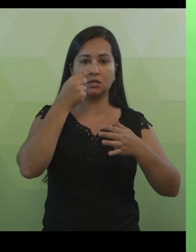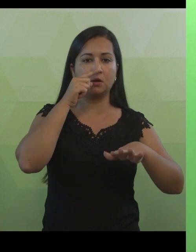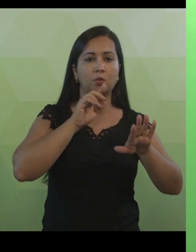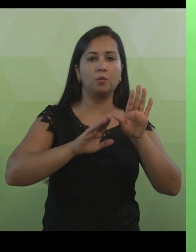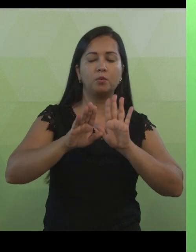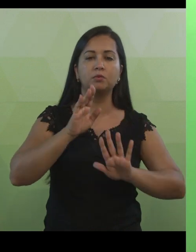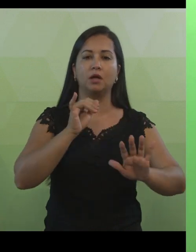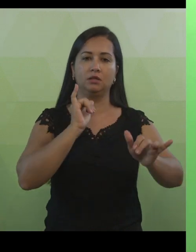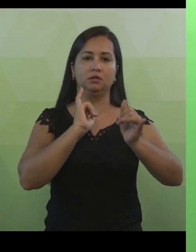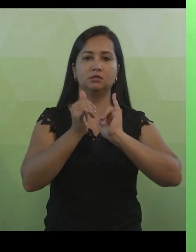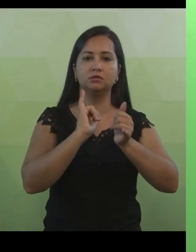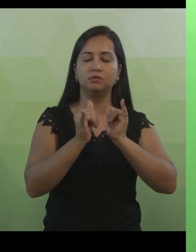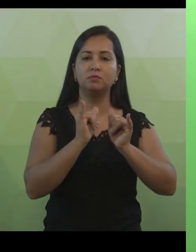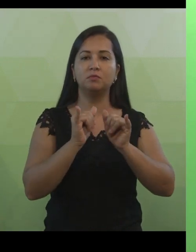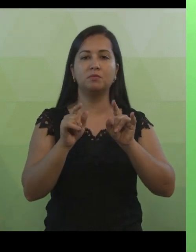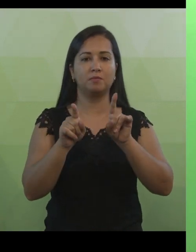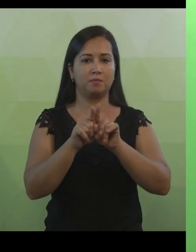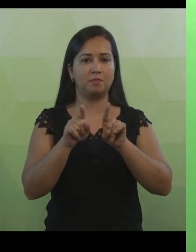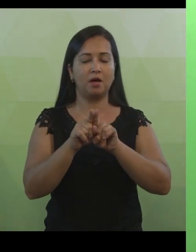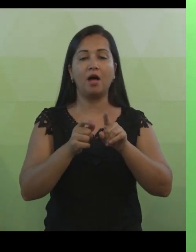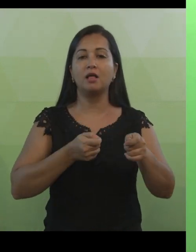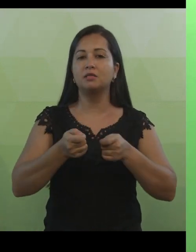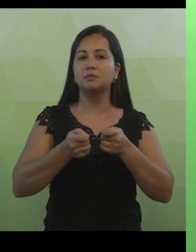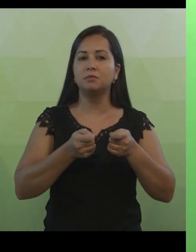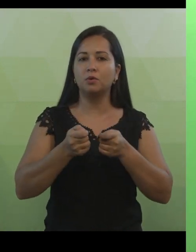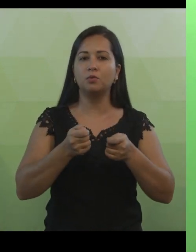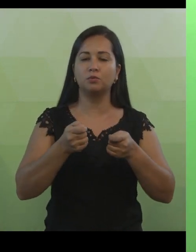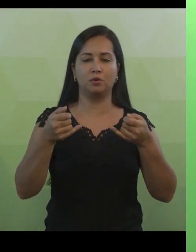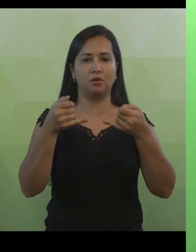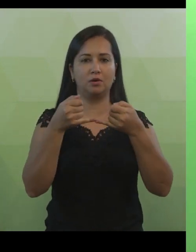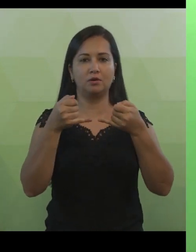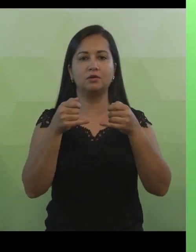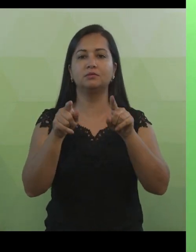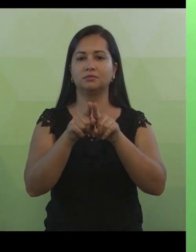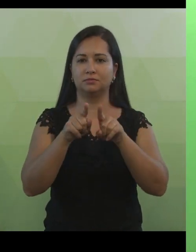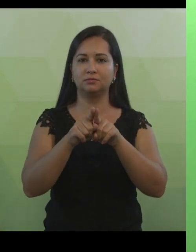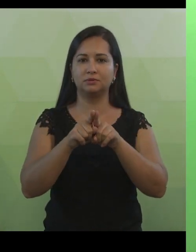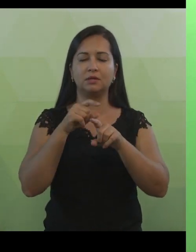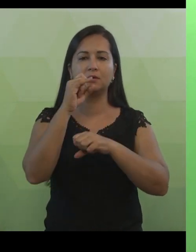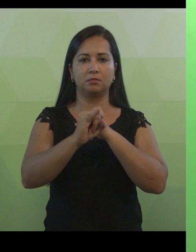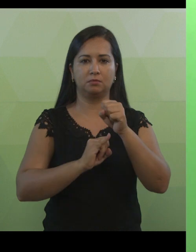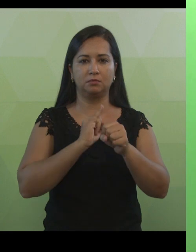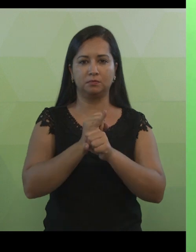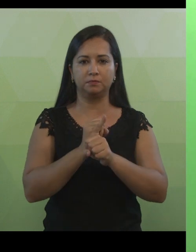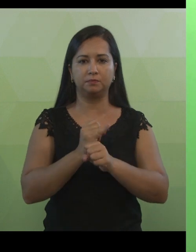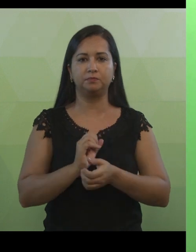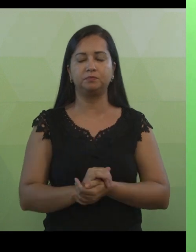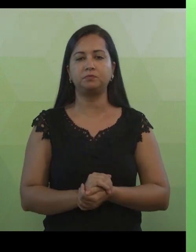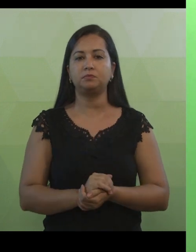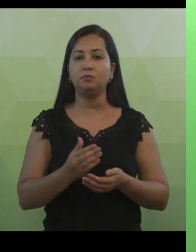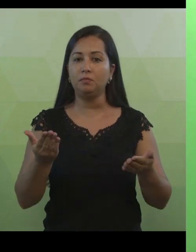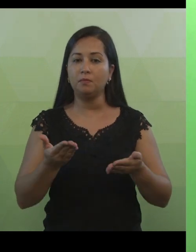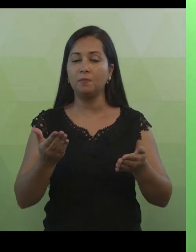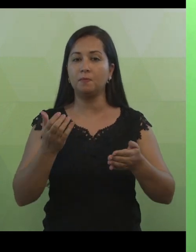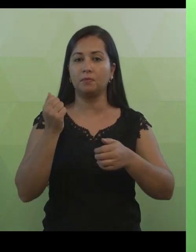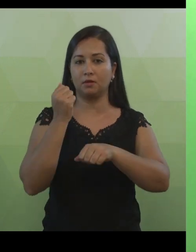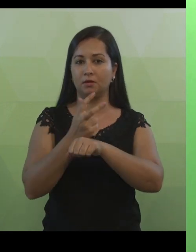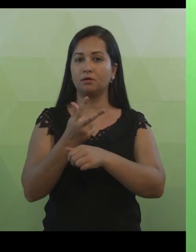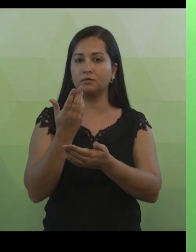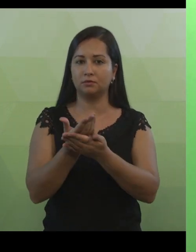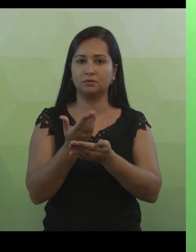às informações e controle de acesso à rede e à internet. Nessa nossa videoaula, vamos falar especificamente sobre